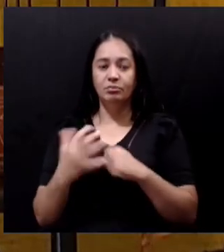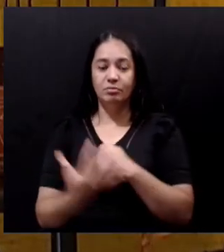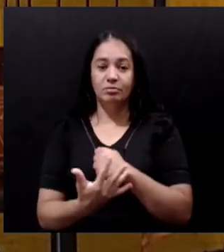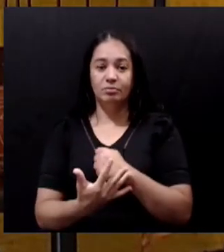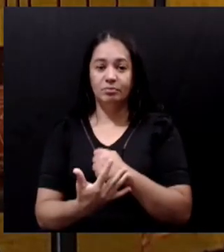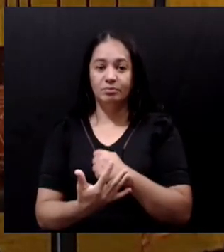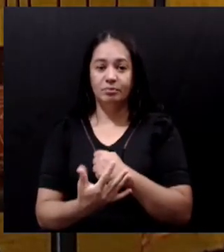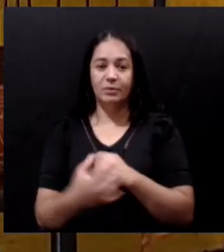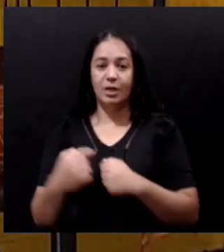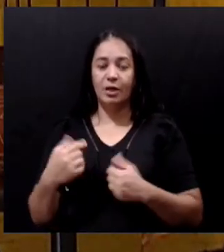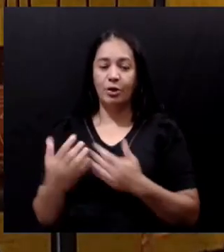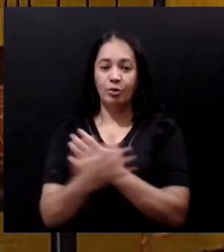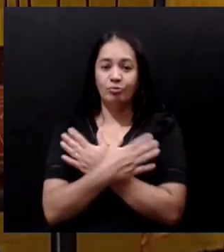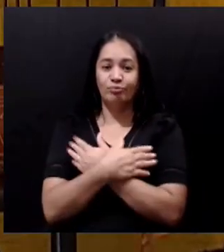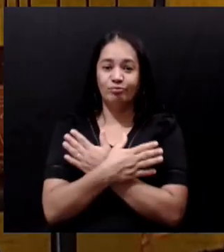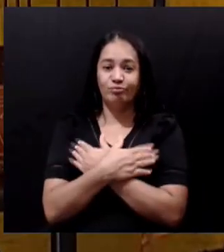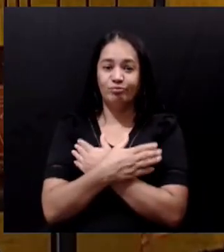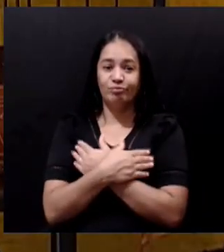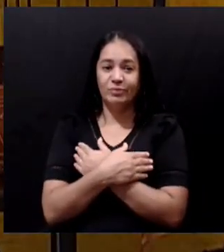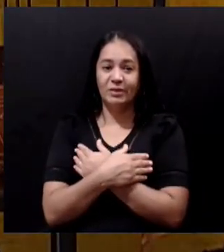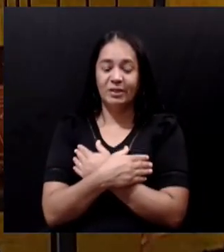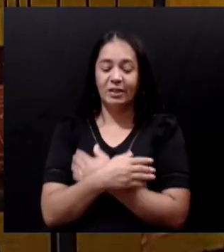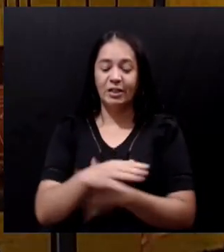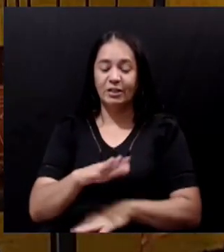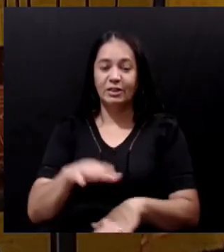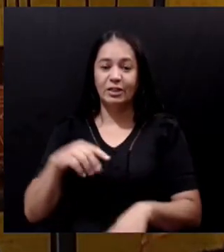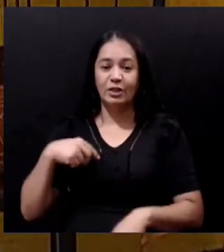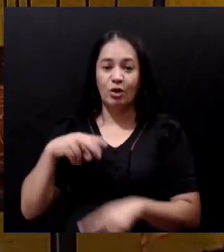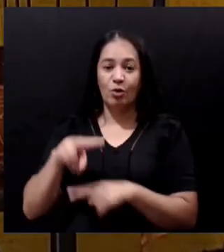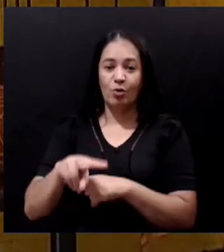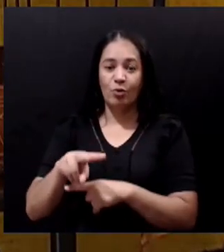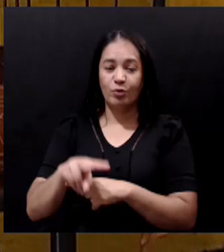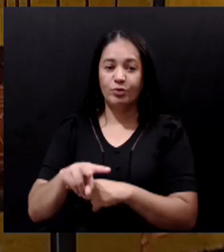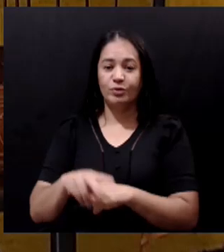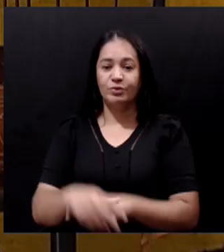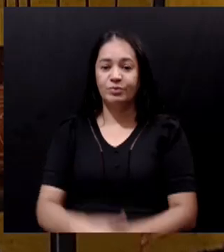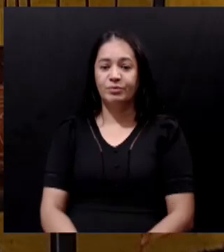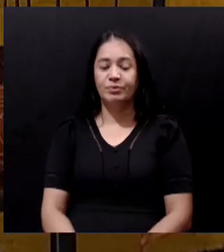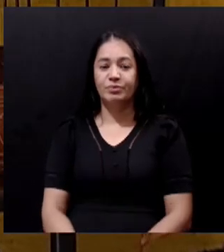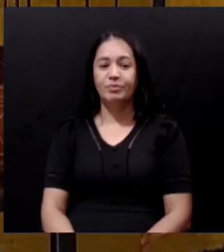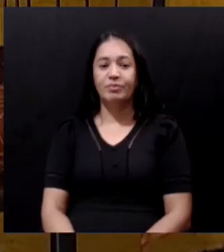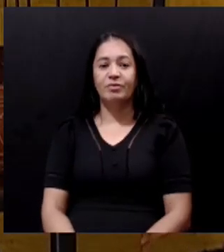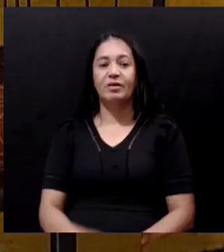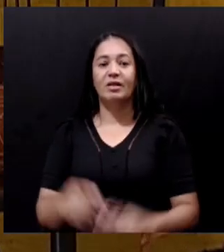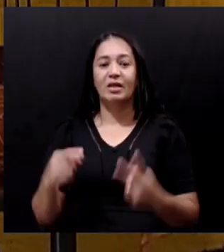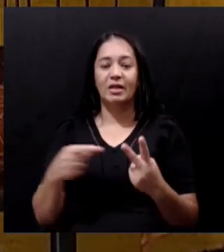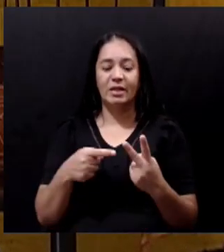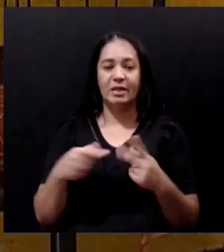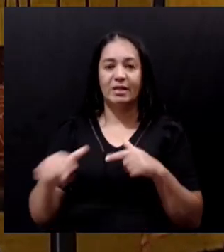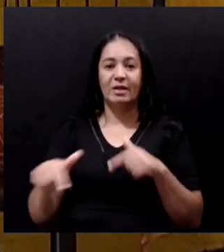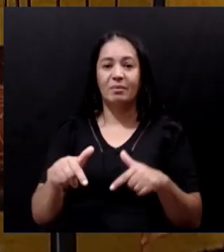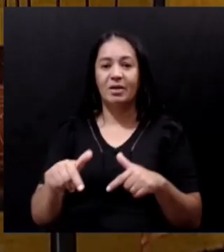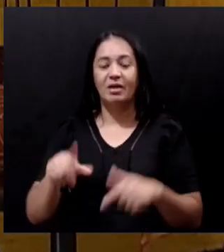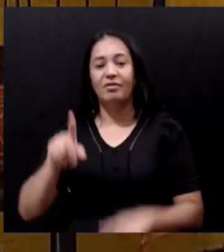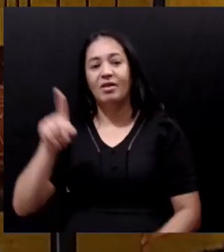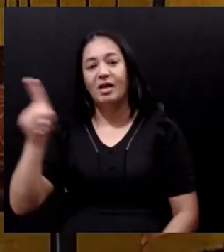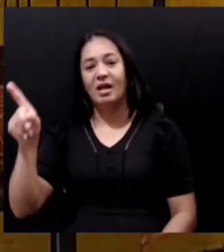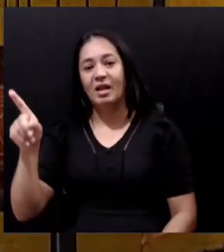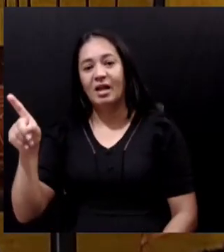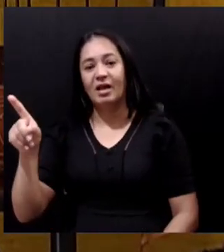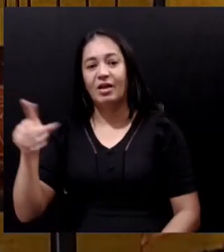desempregada, em casa, cuidando das crianças, e o Gerson trabalhava no bar do Carioca. E aí todos os comércios veio a